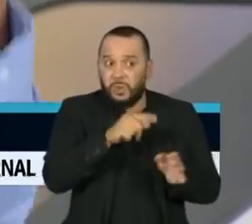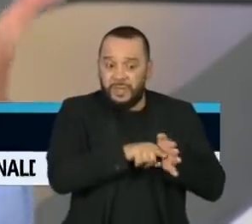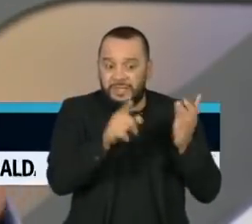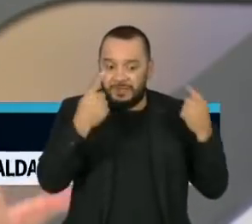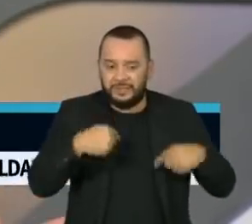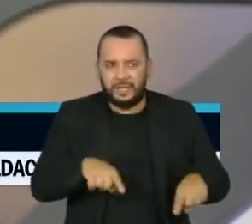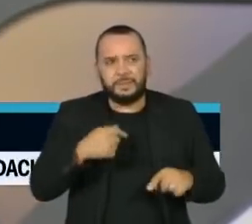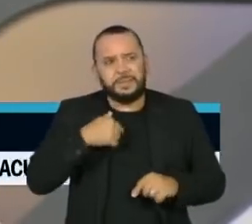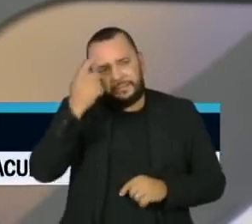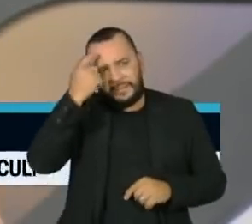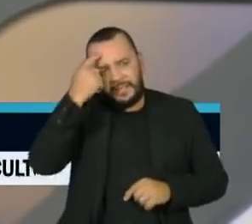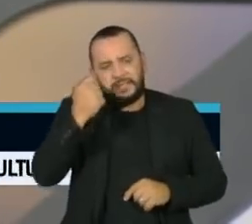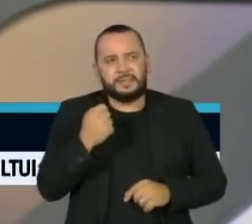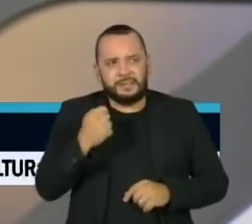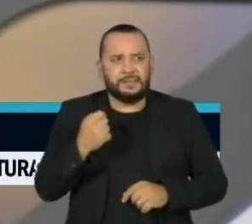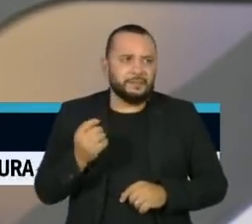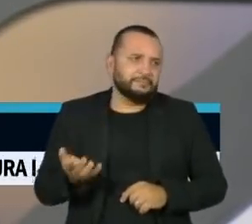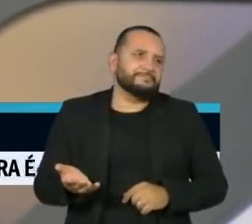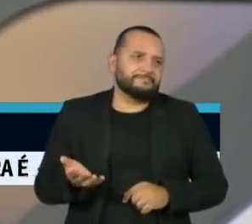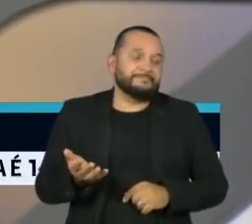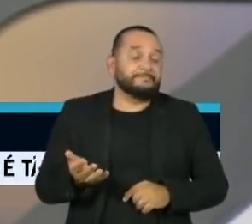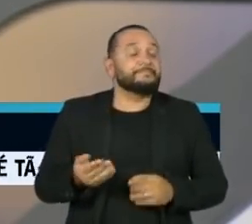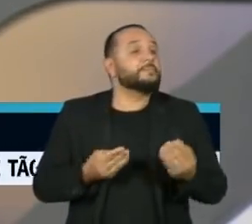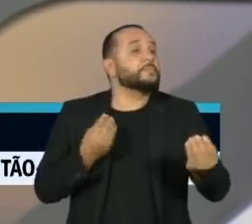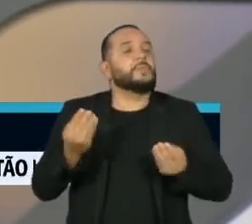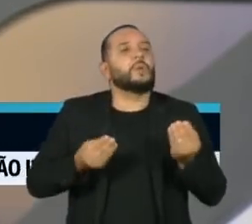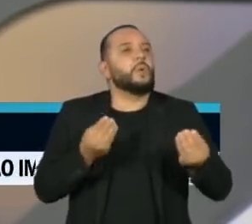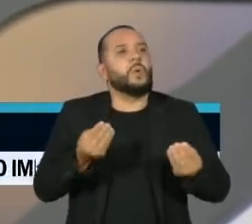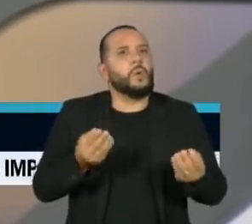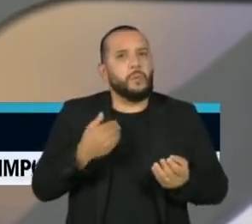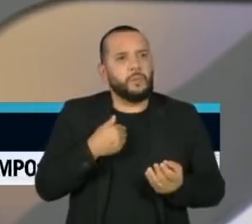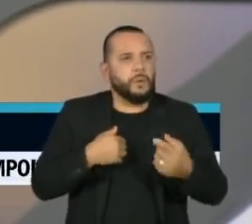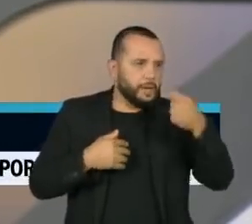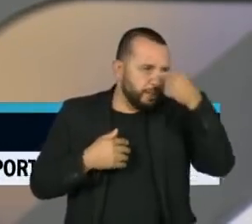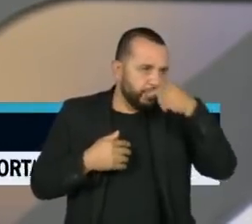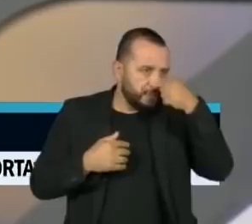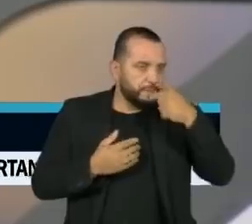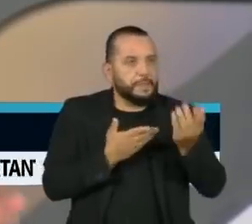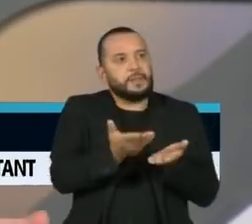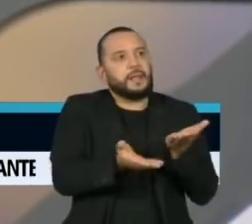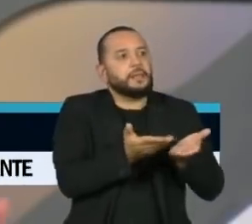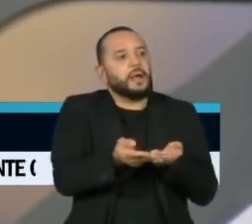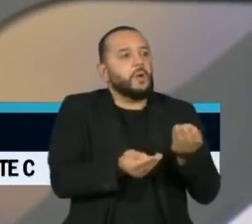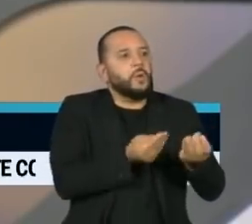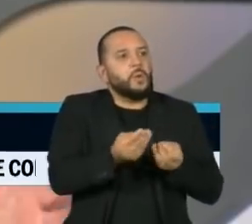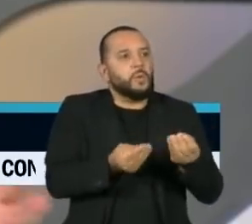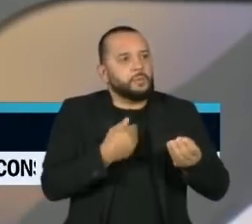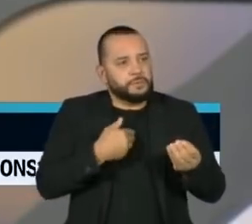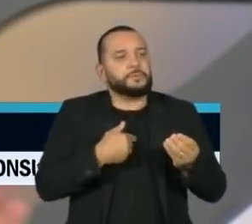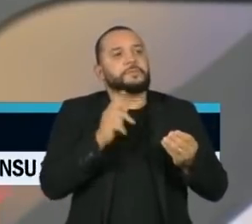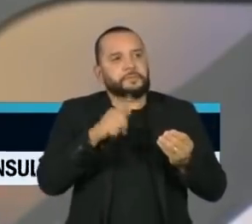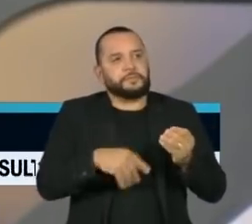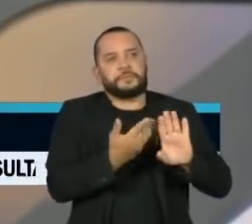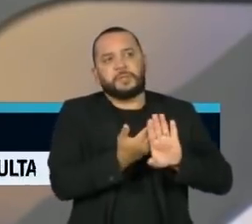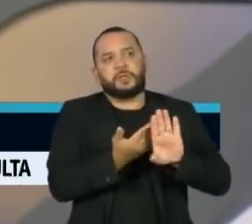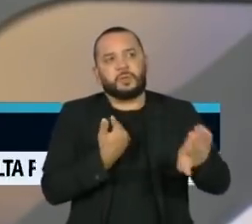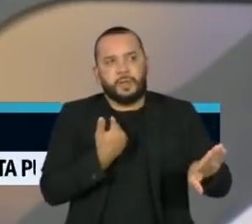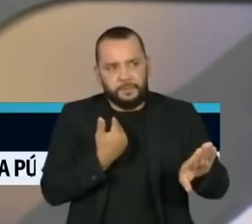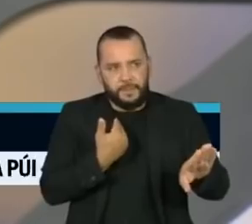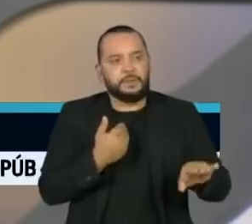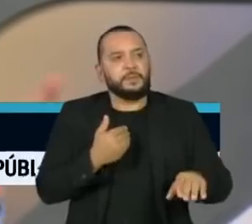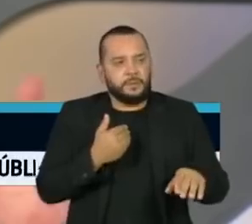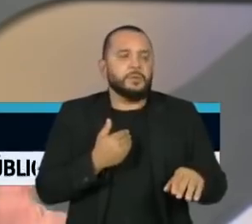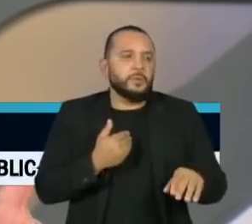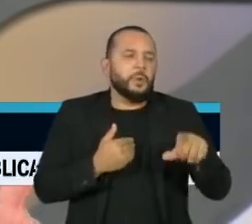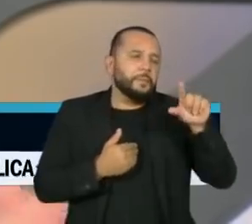se pensa nessa possibilidade. Agora, como que você vai tratar a gripe? O isolamento é um pouco menor do que a